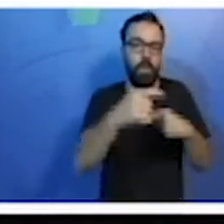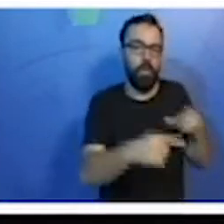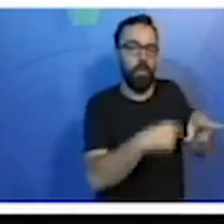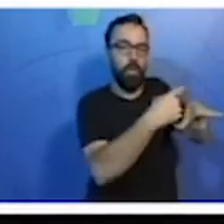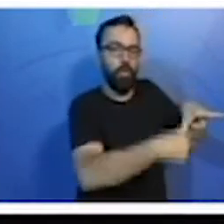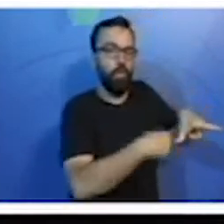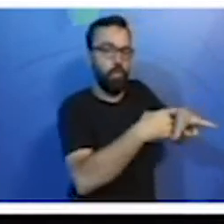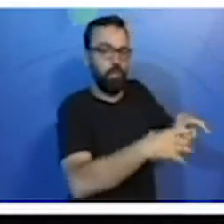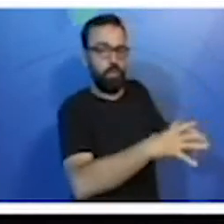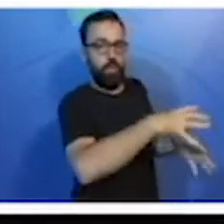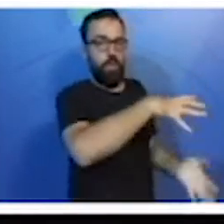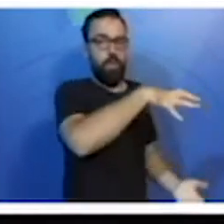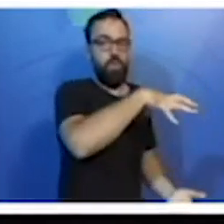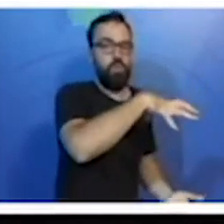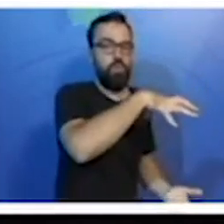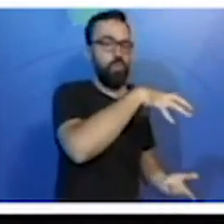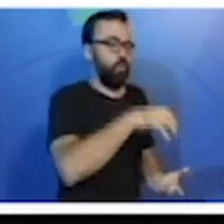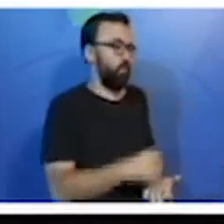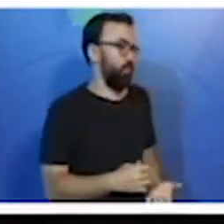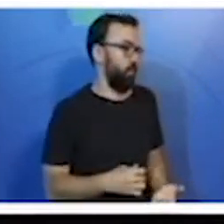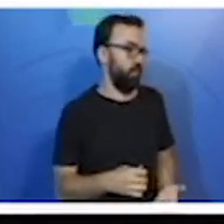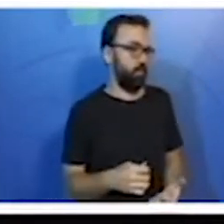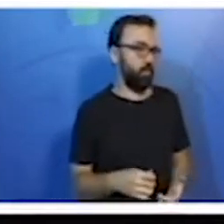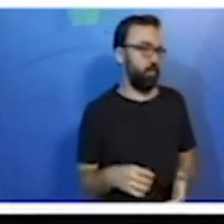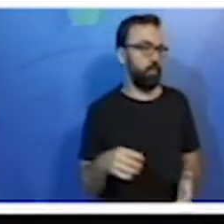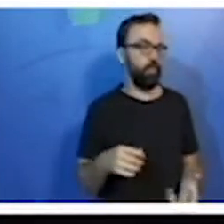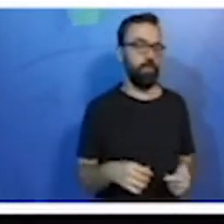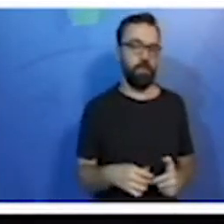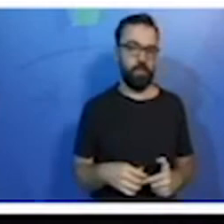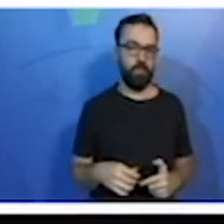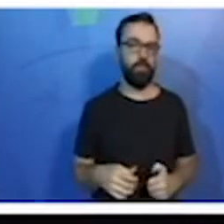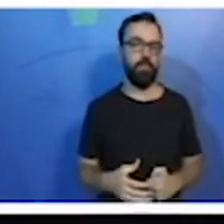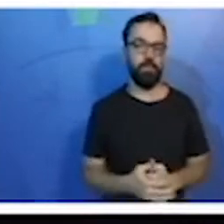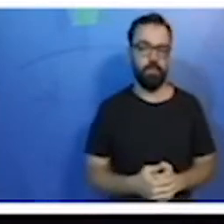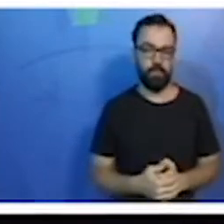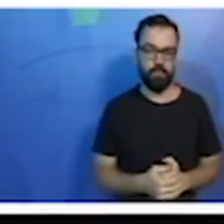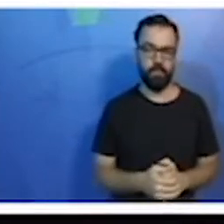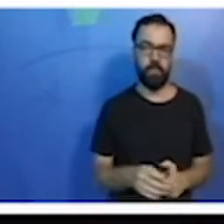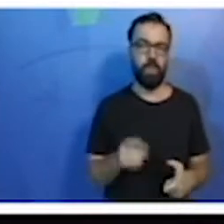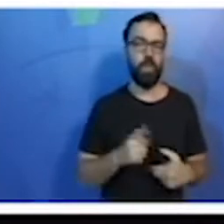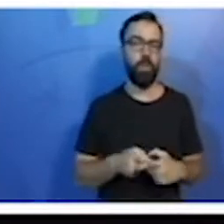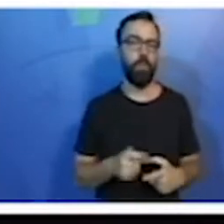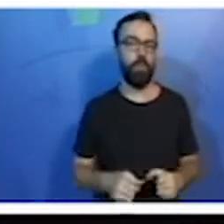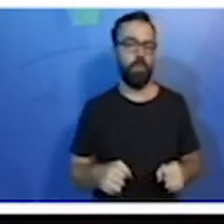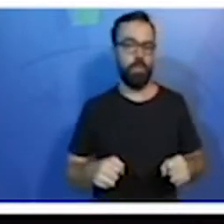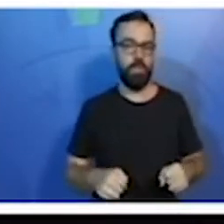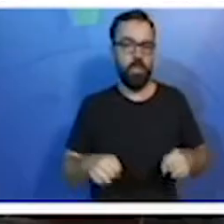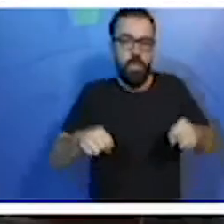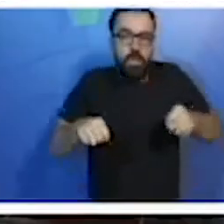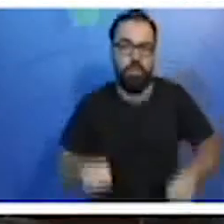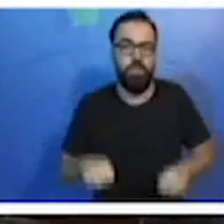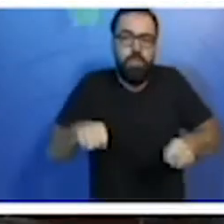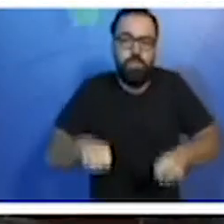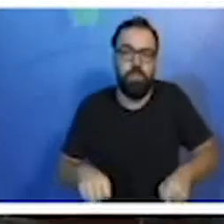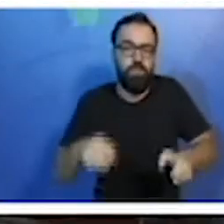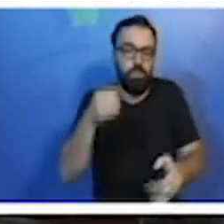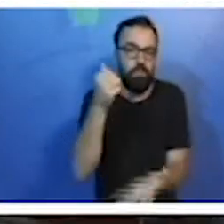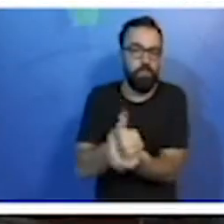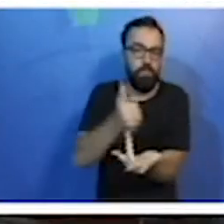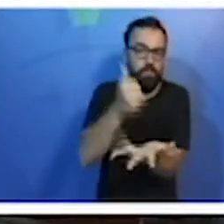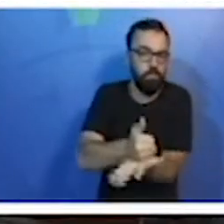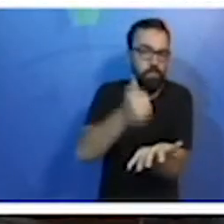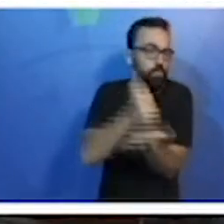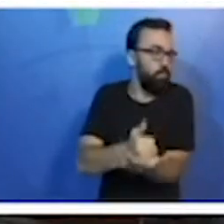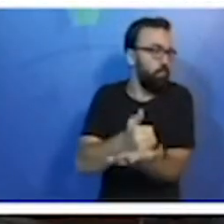pouco mais mais larga do que as de ciclismo de pista ou de estrada porque ela tem que aguentar alguns tipos de impacto né